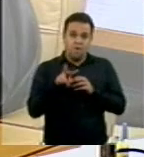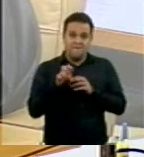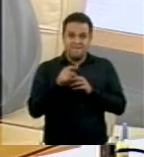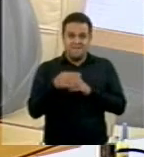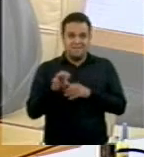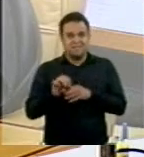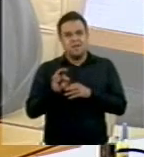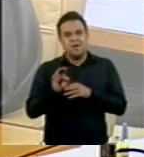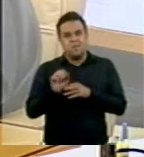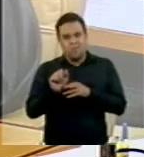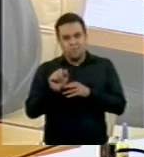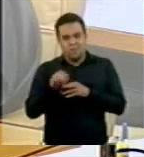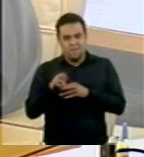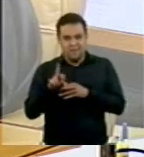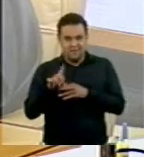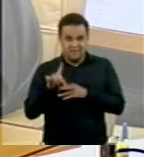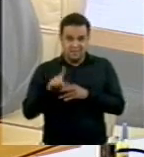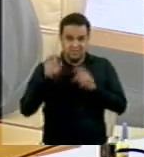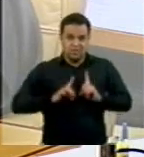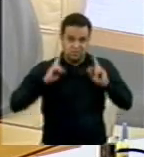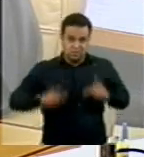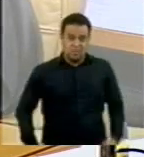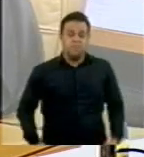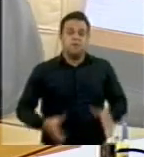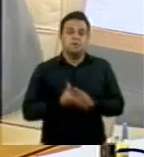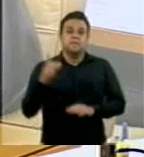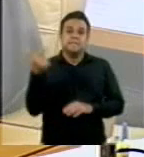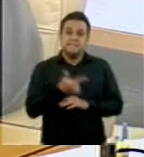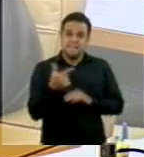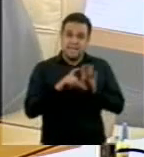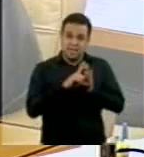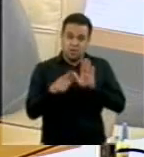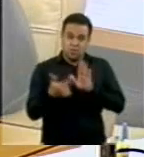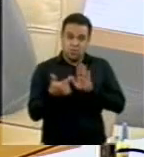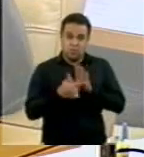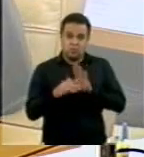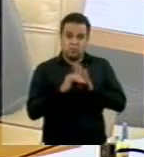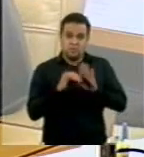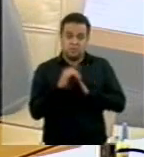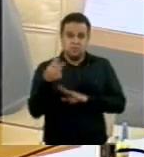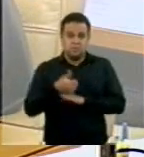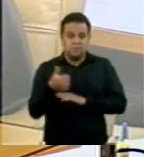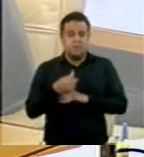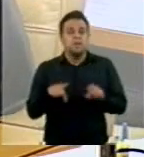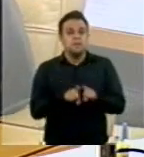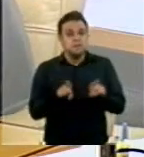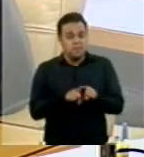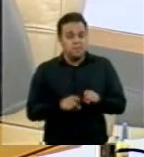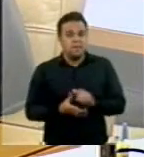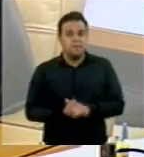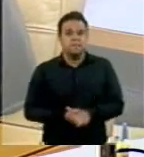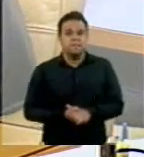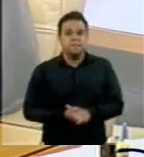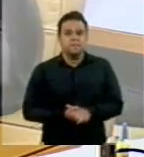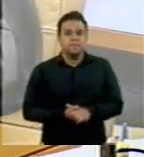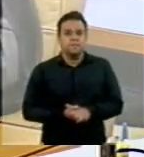no artigo 2º, inciso 1º e item 26 do Pacto Internacional que me referi, também dos